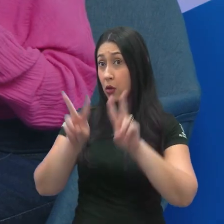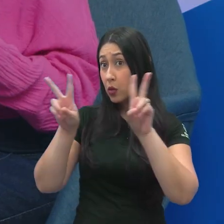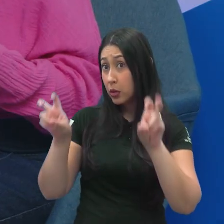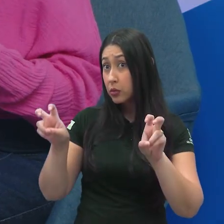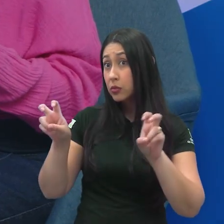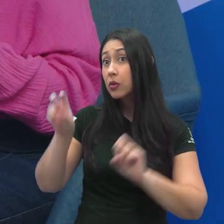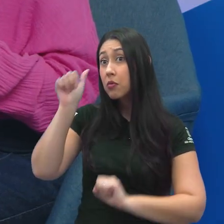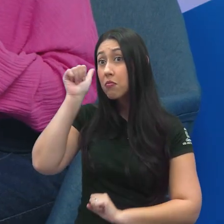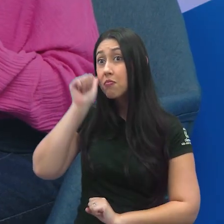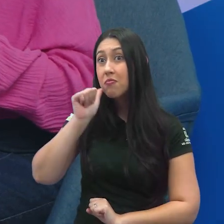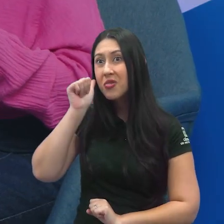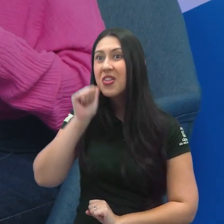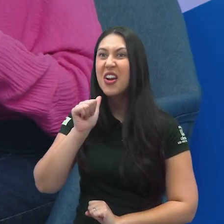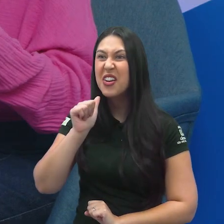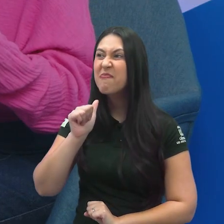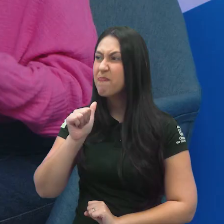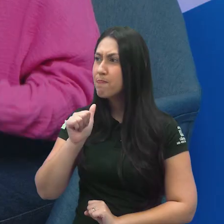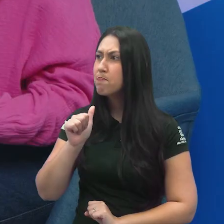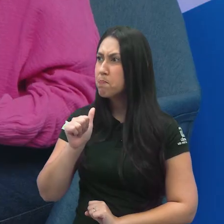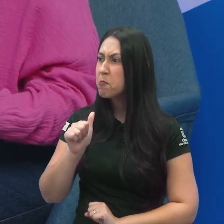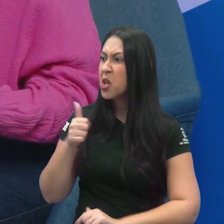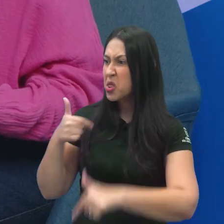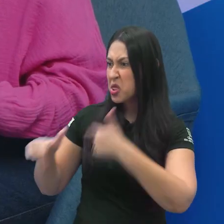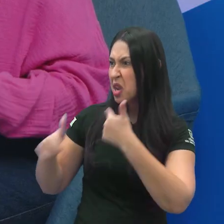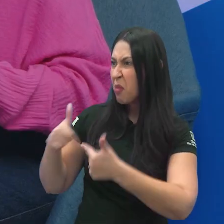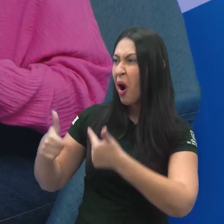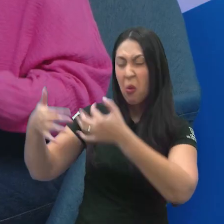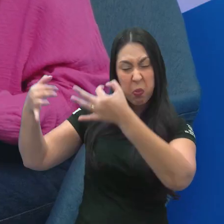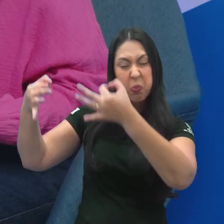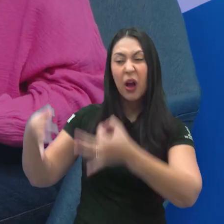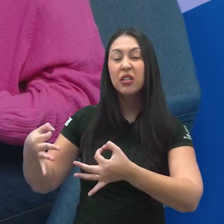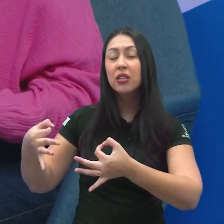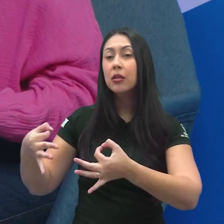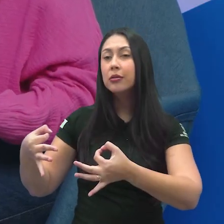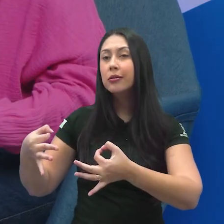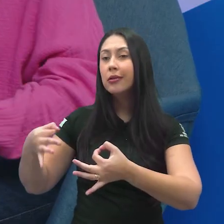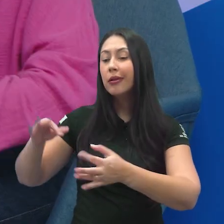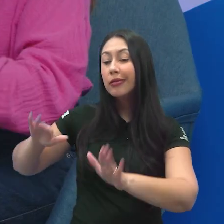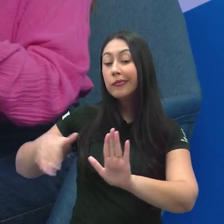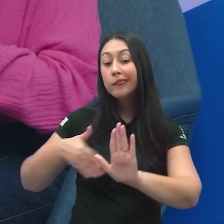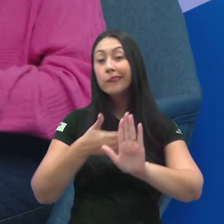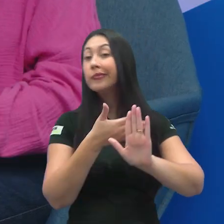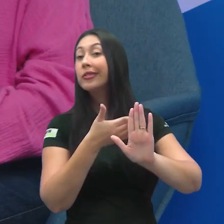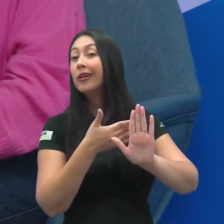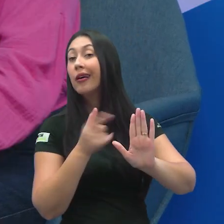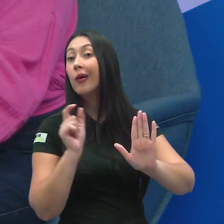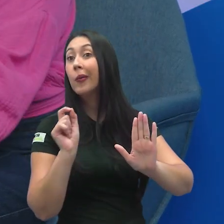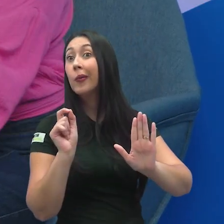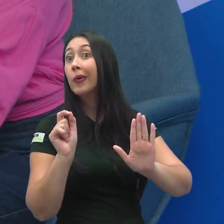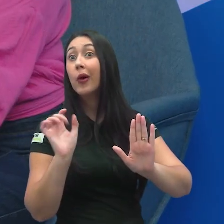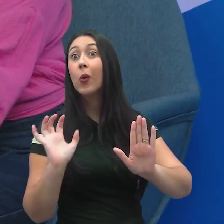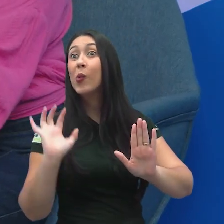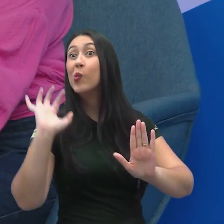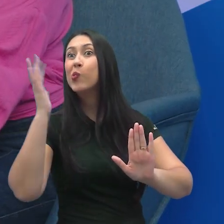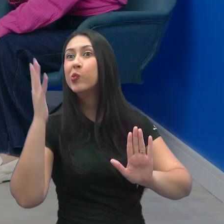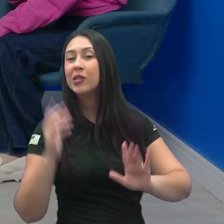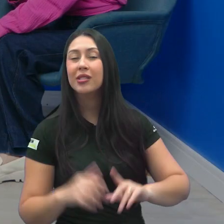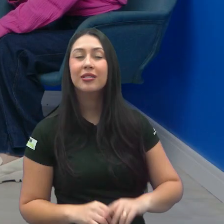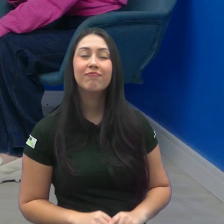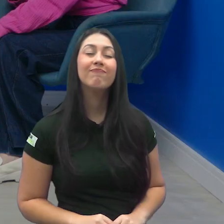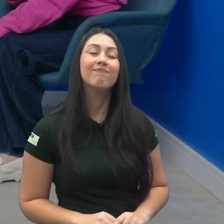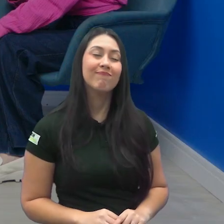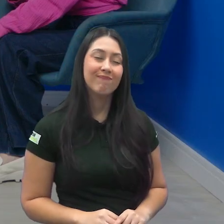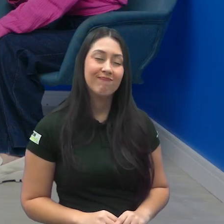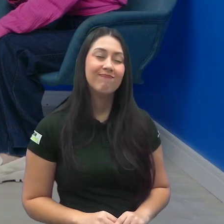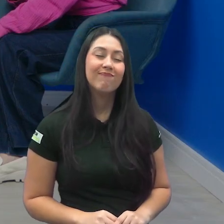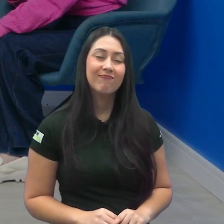gente fala, né, que a mulher deu certo no trabalho, o que está por trás disso muitas vezes?